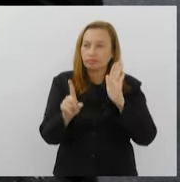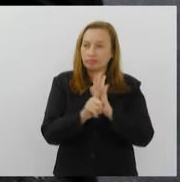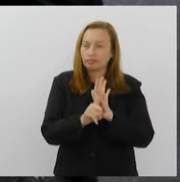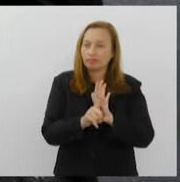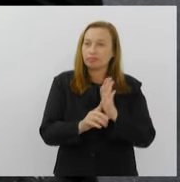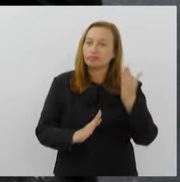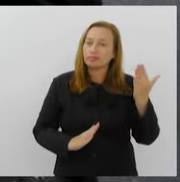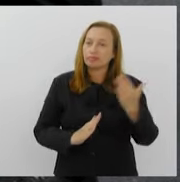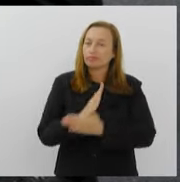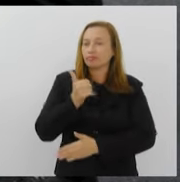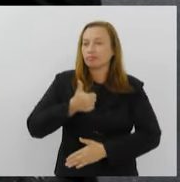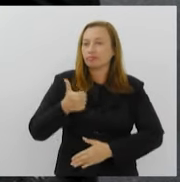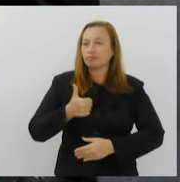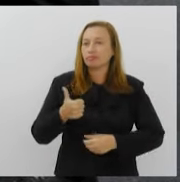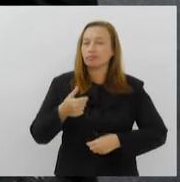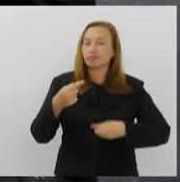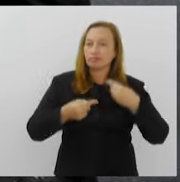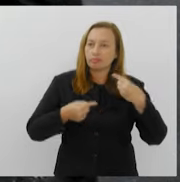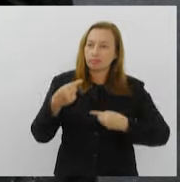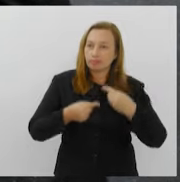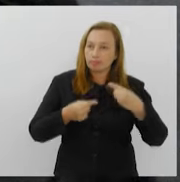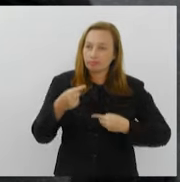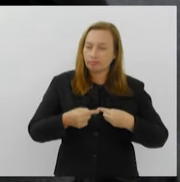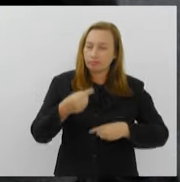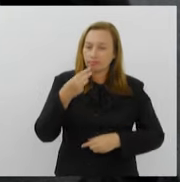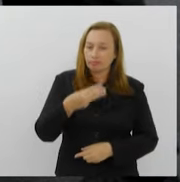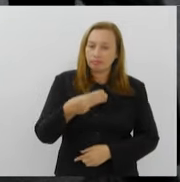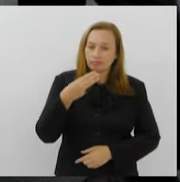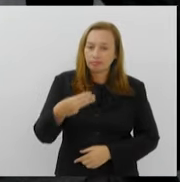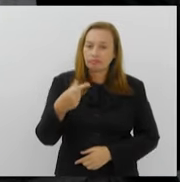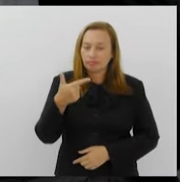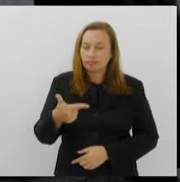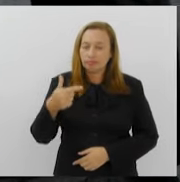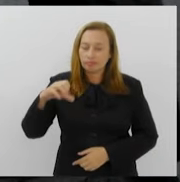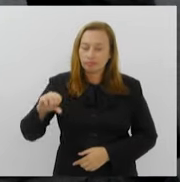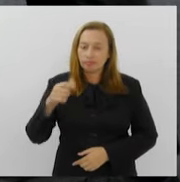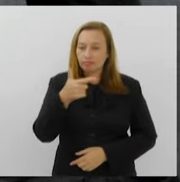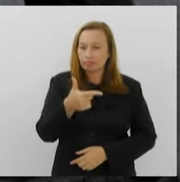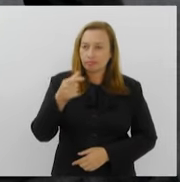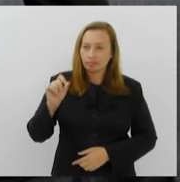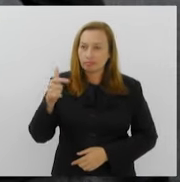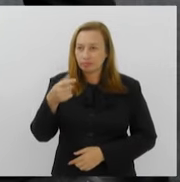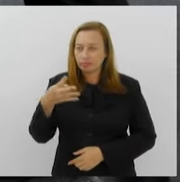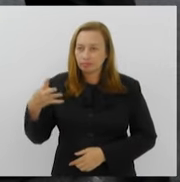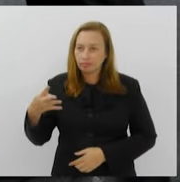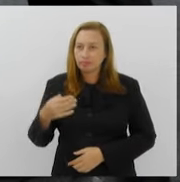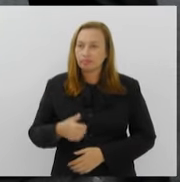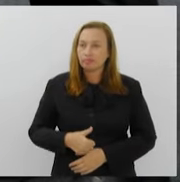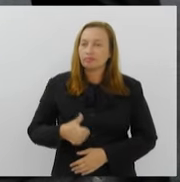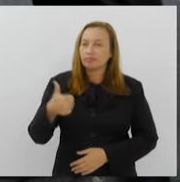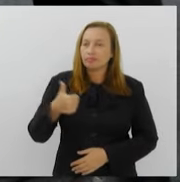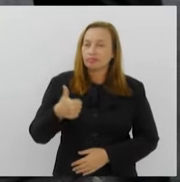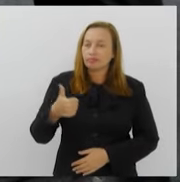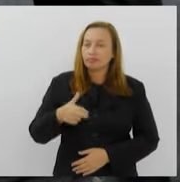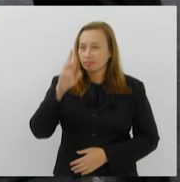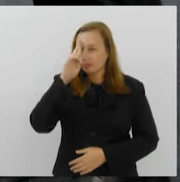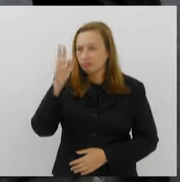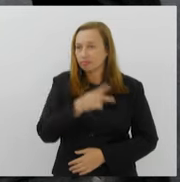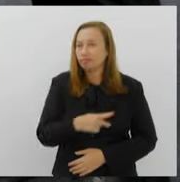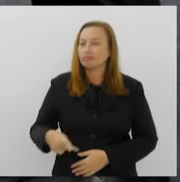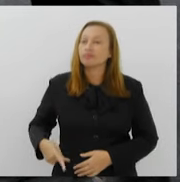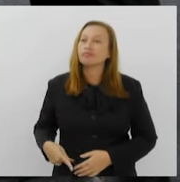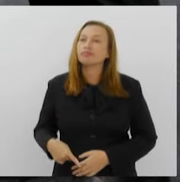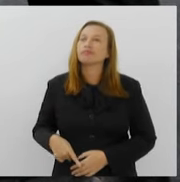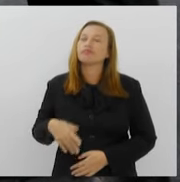ser aprovado em primeira discussão, projeto 3329 de 2024. Em primeiro lugar, senhor presidente, eu